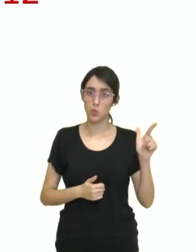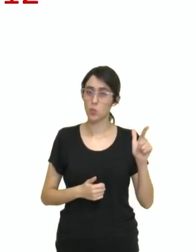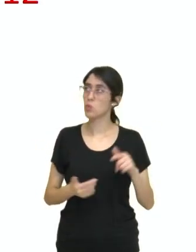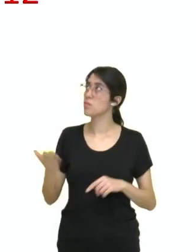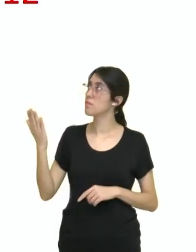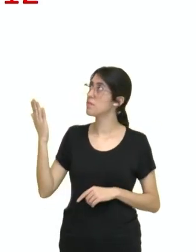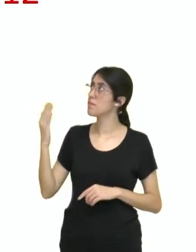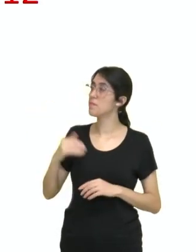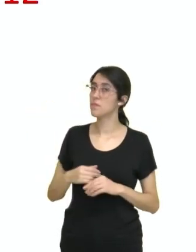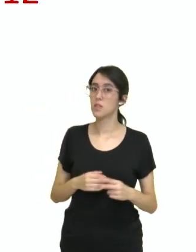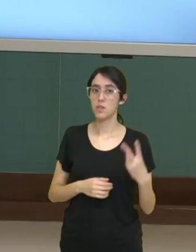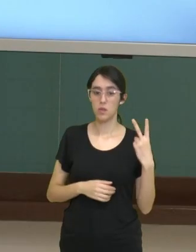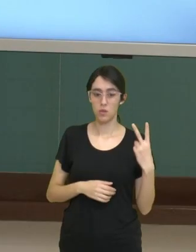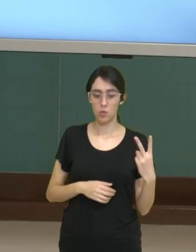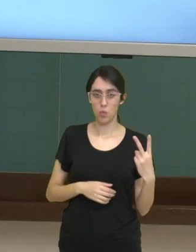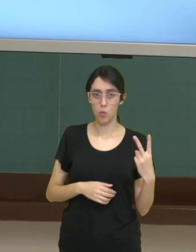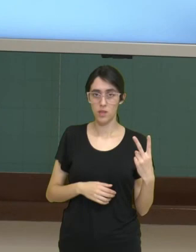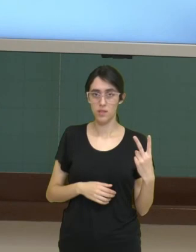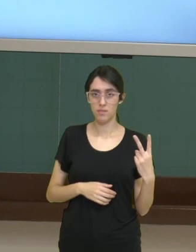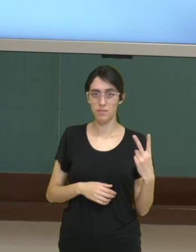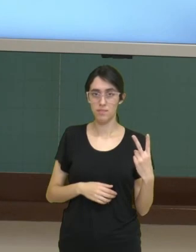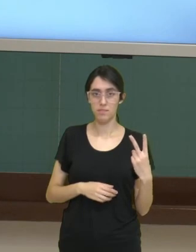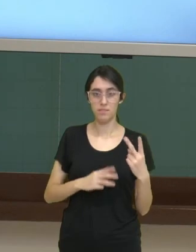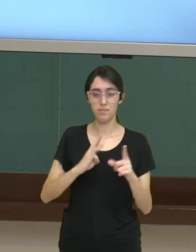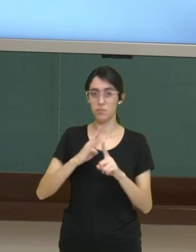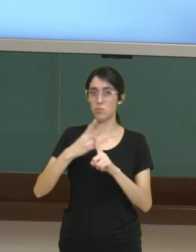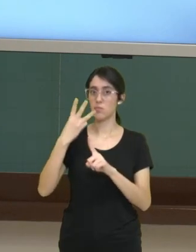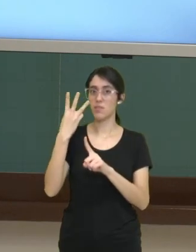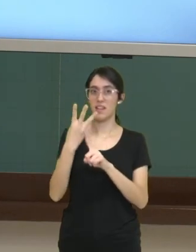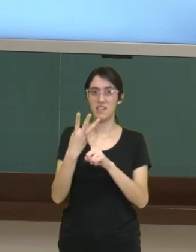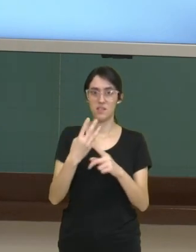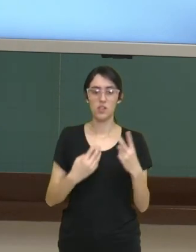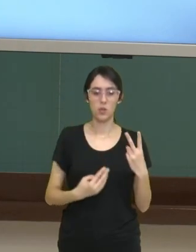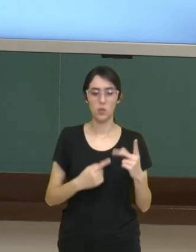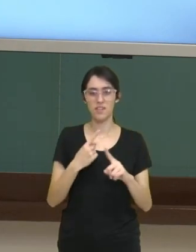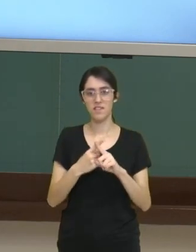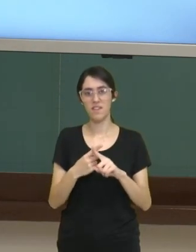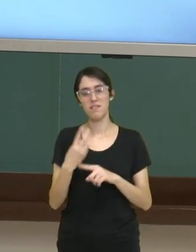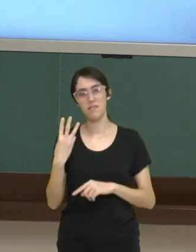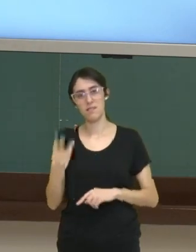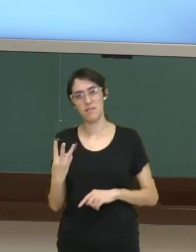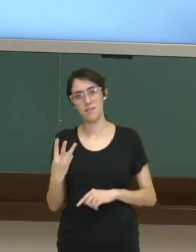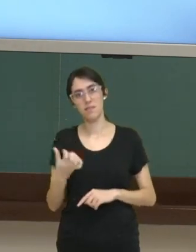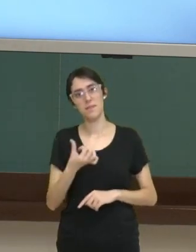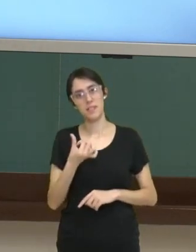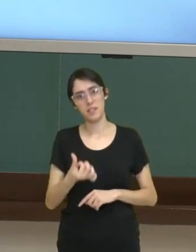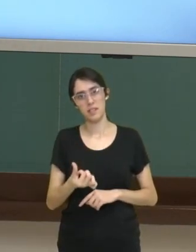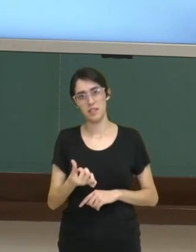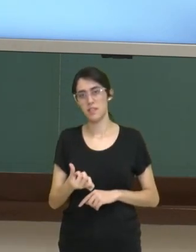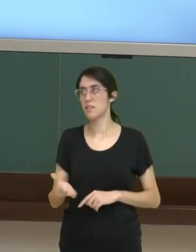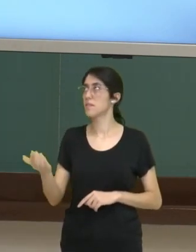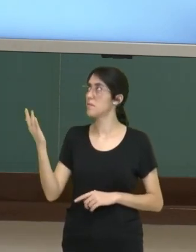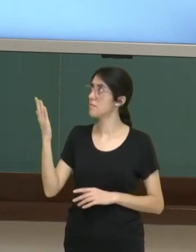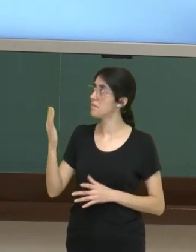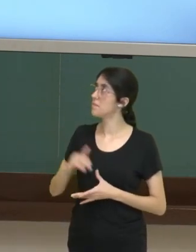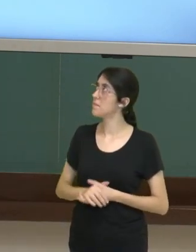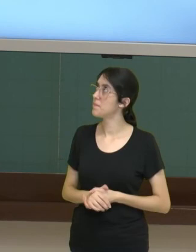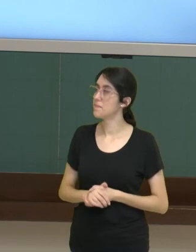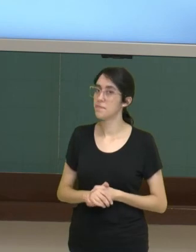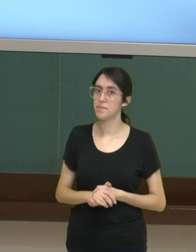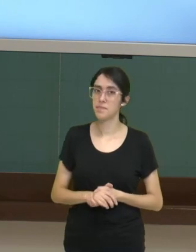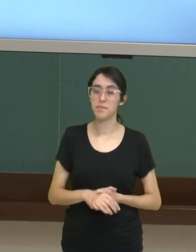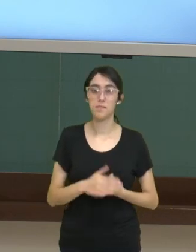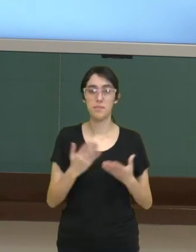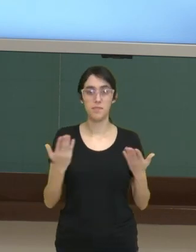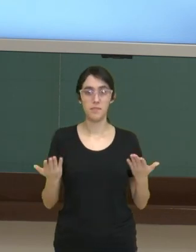era 2 aqui, multiplicado por 3, porque triplicou, passa a ser 6. Portanto,